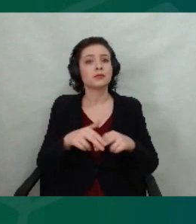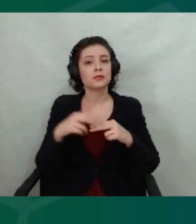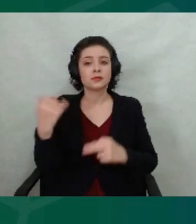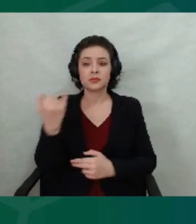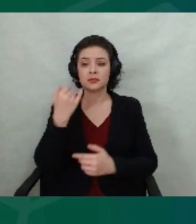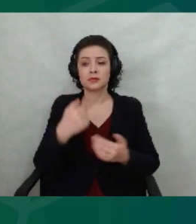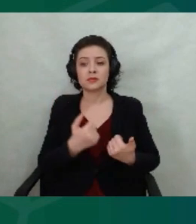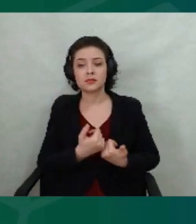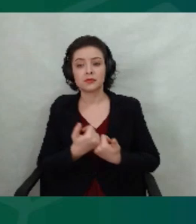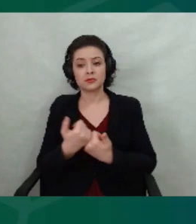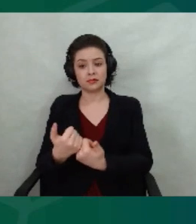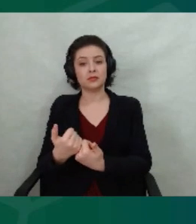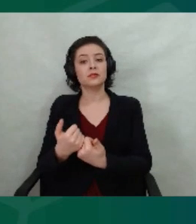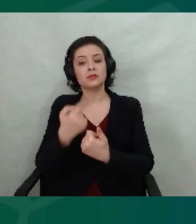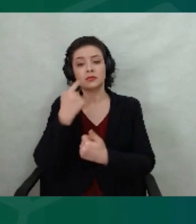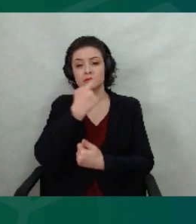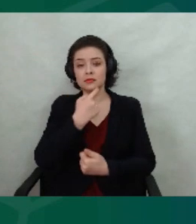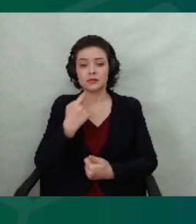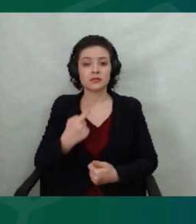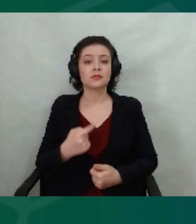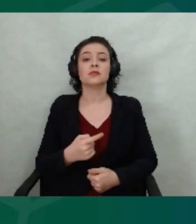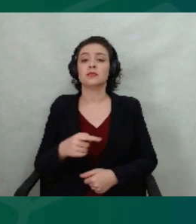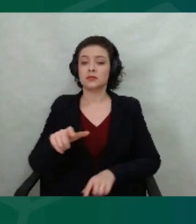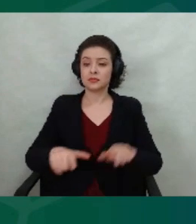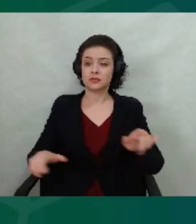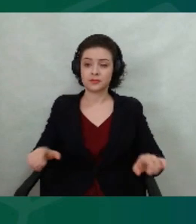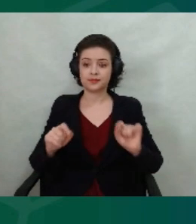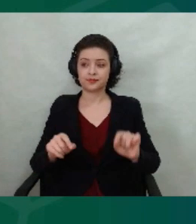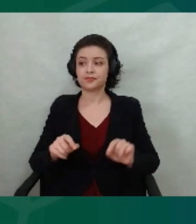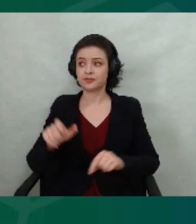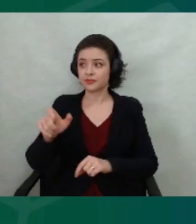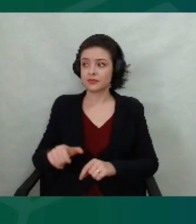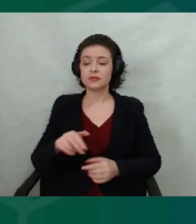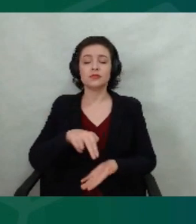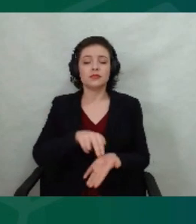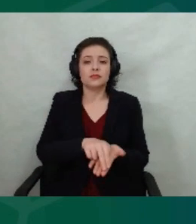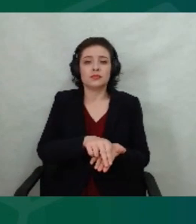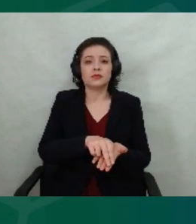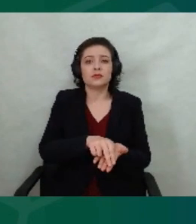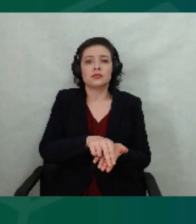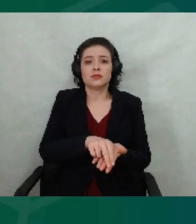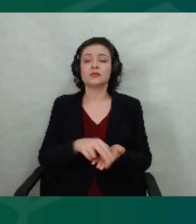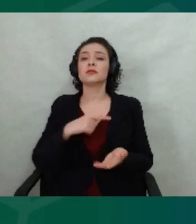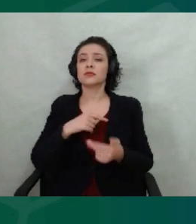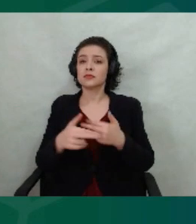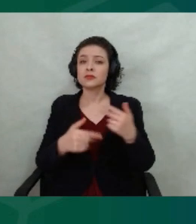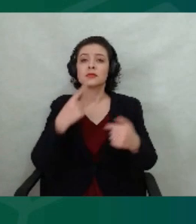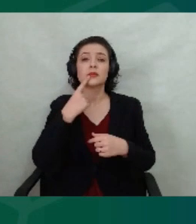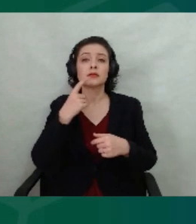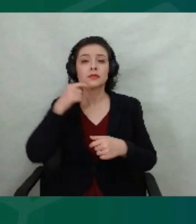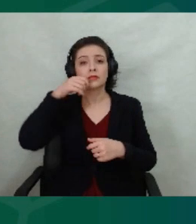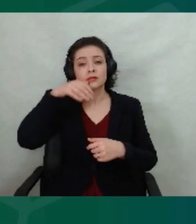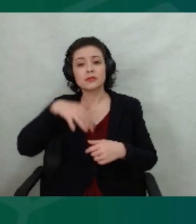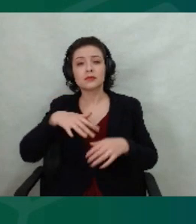assistência das lesões, é um paciente que está imunossuprimido, e também apresenta sangramento, coágulos, é